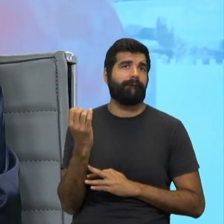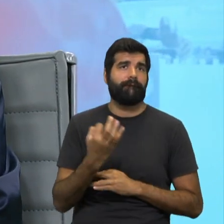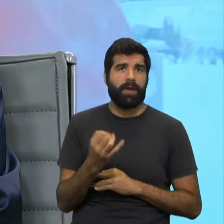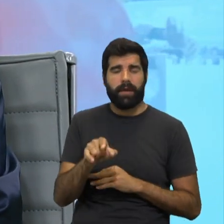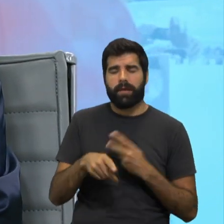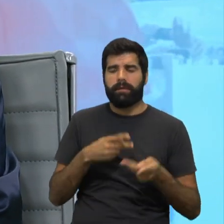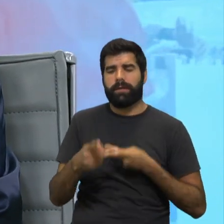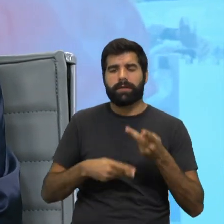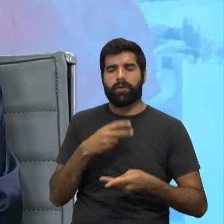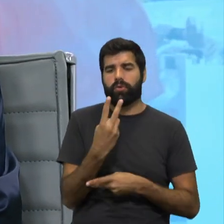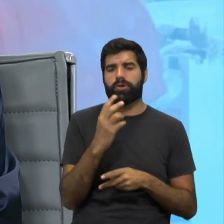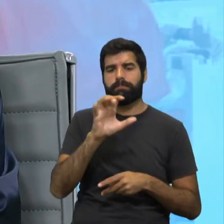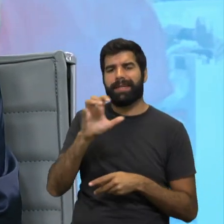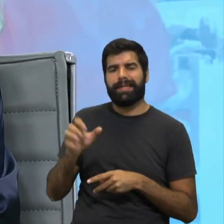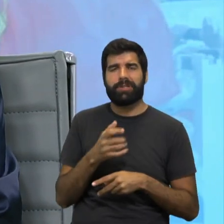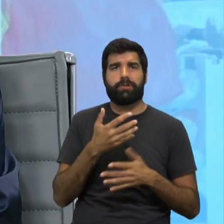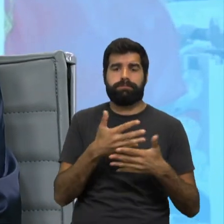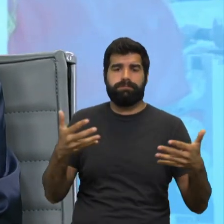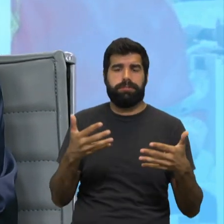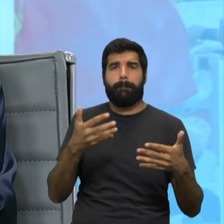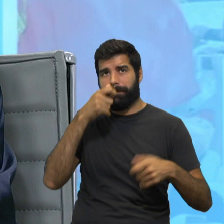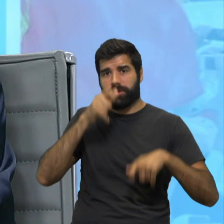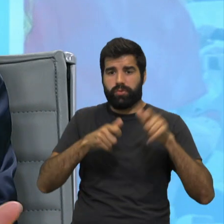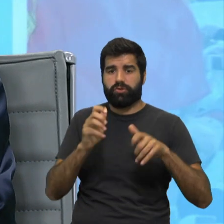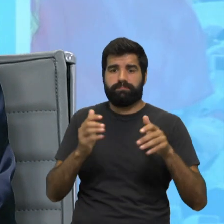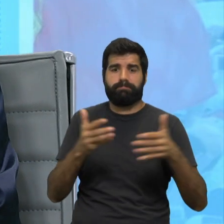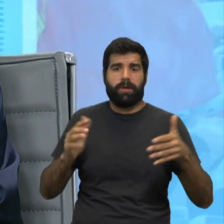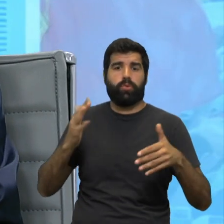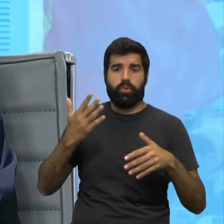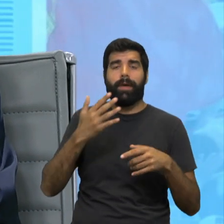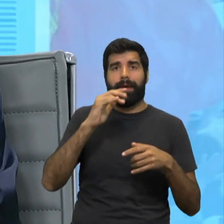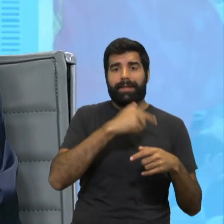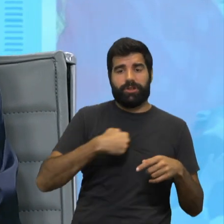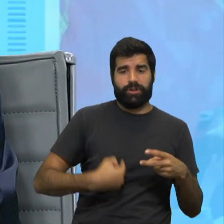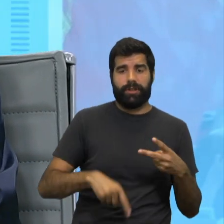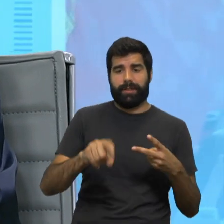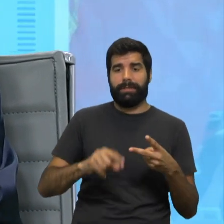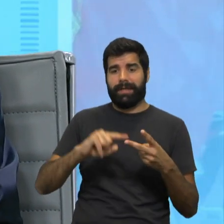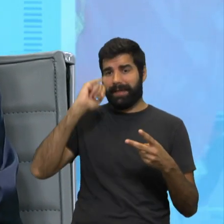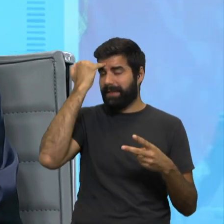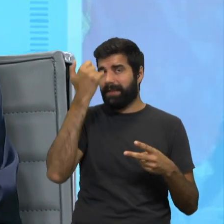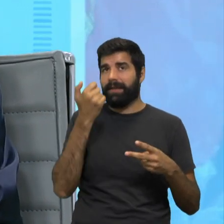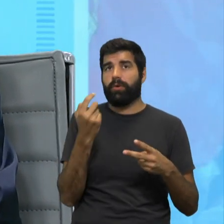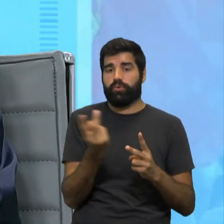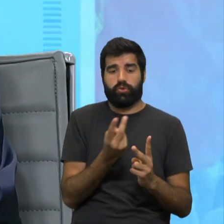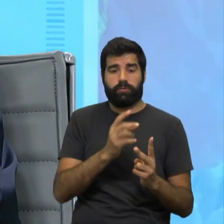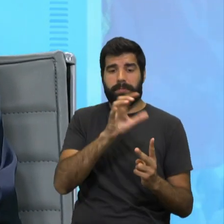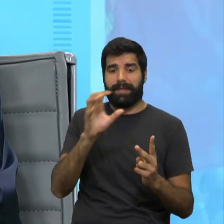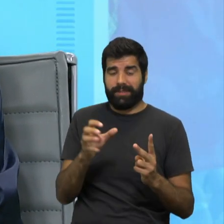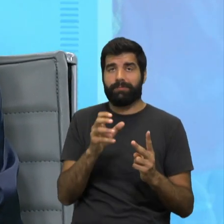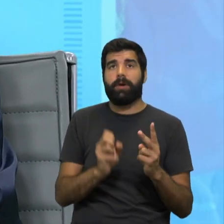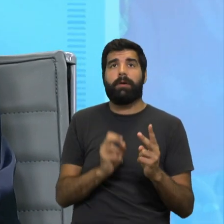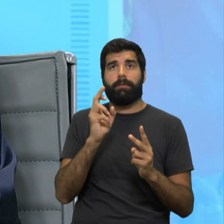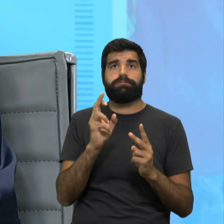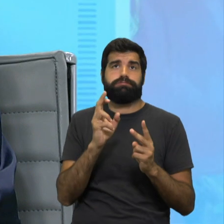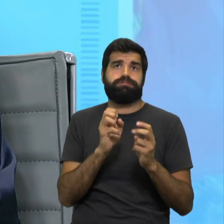análise estão 2 dos países mais populosos do mundo, a China e a Índia, que já são países que de ano para ano têm